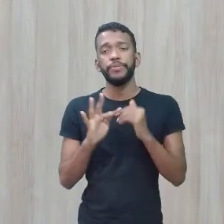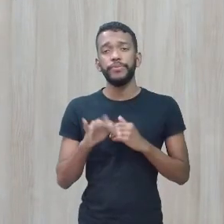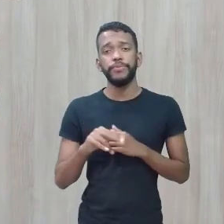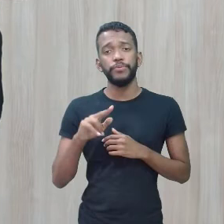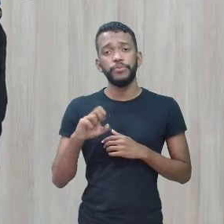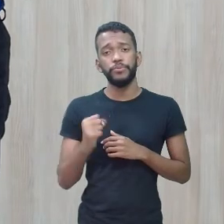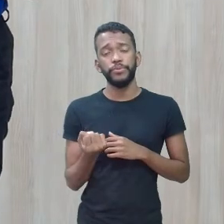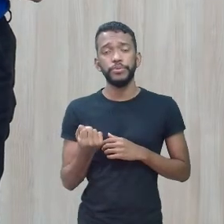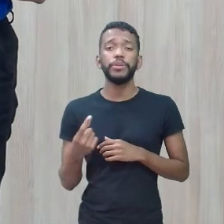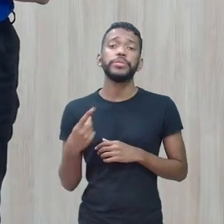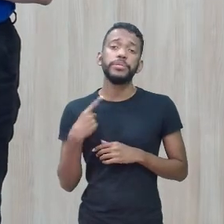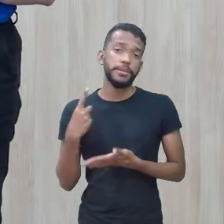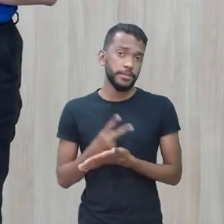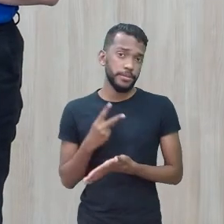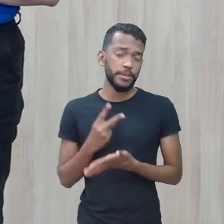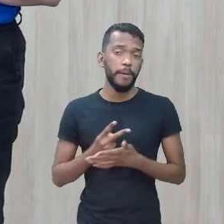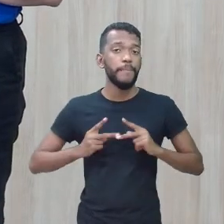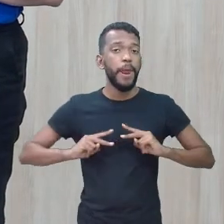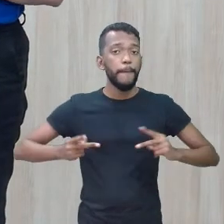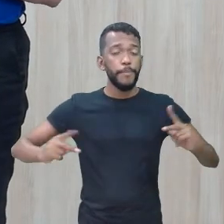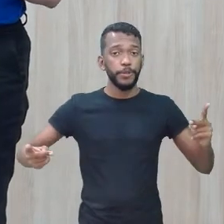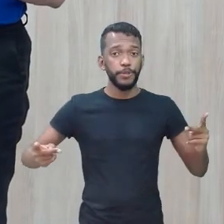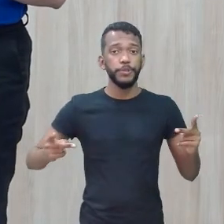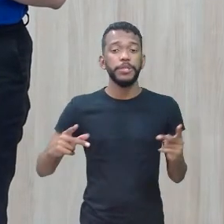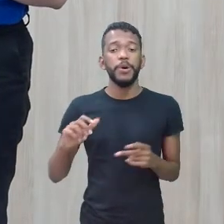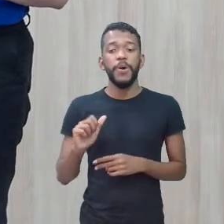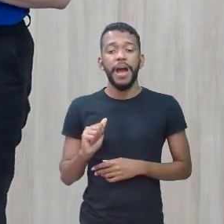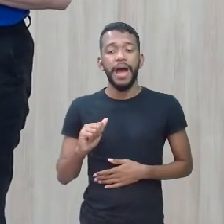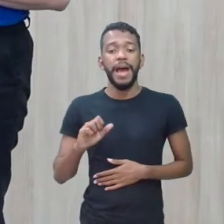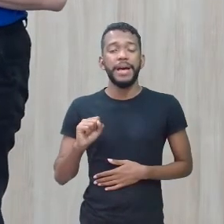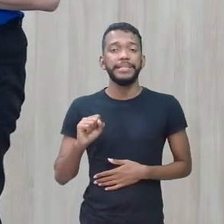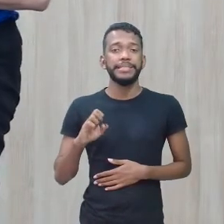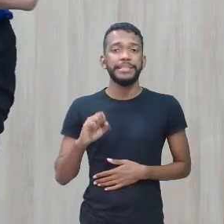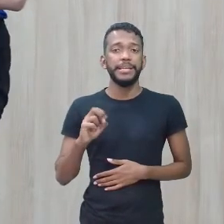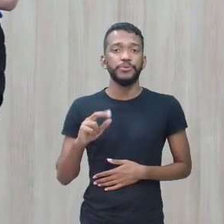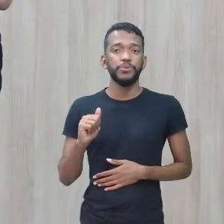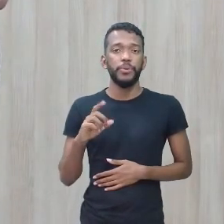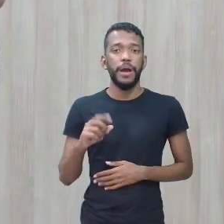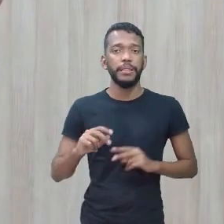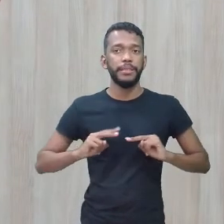fazem sempre essa reprodução assexuada.